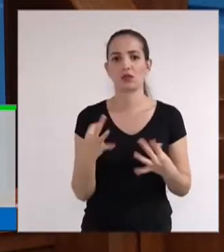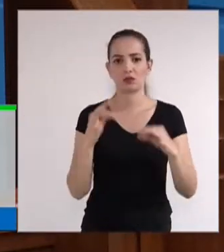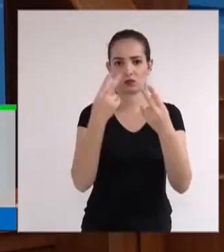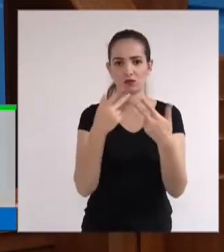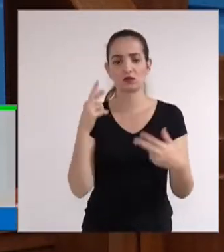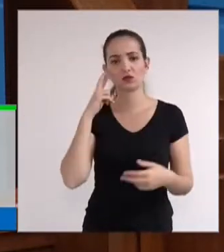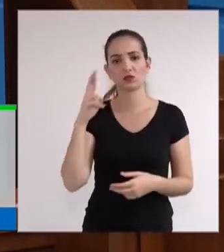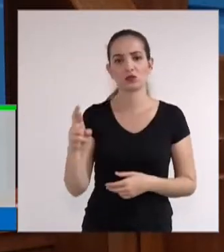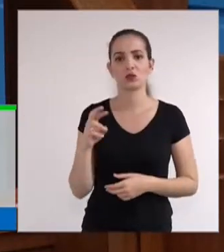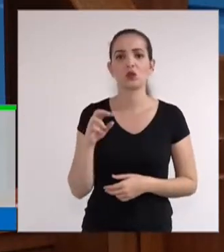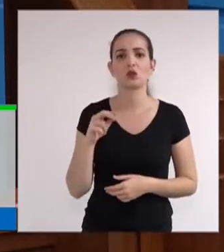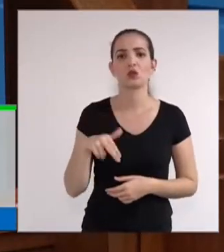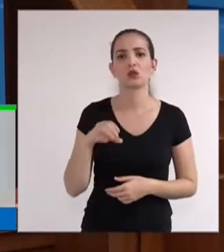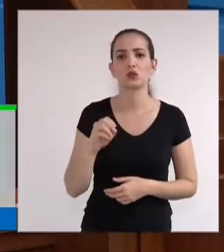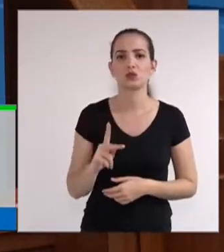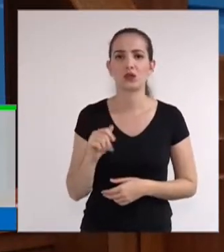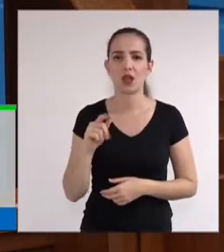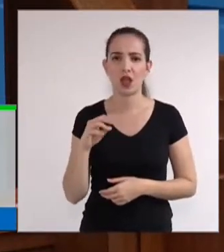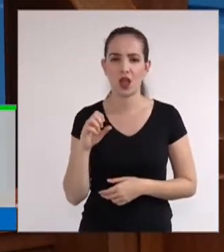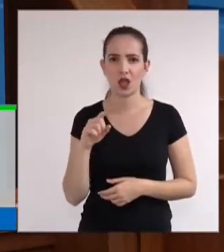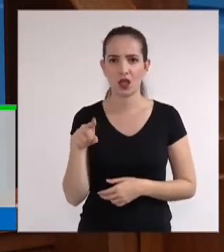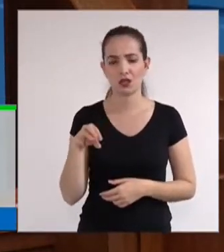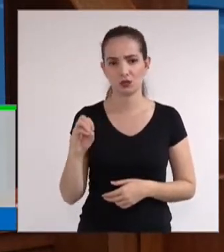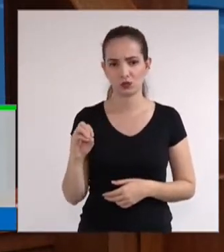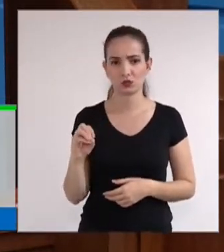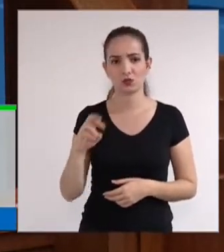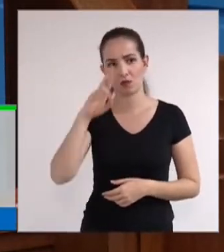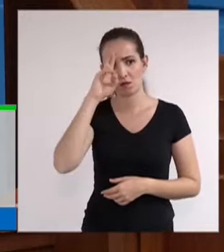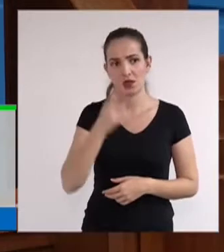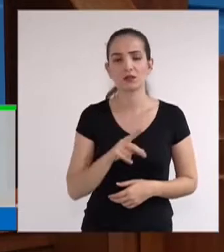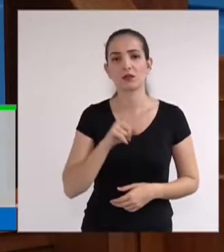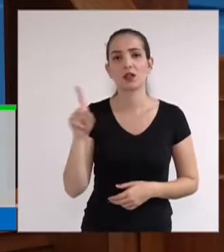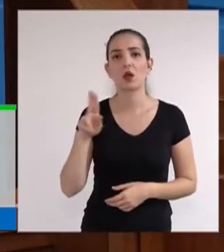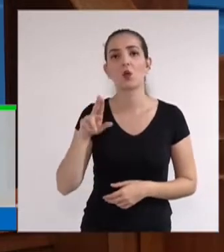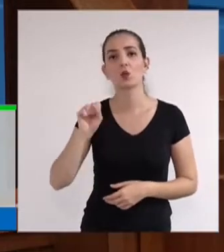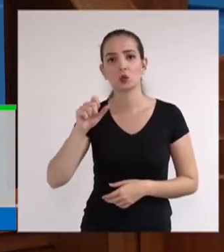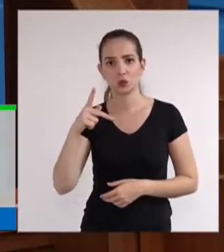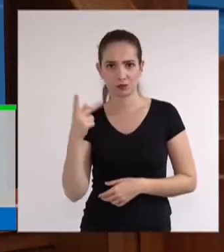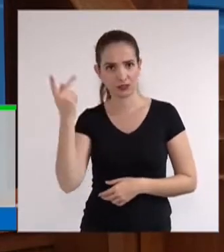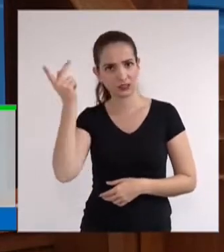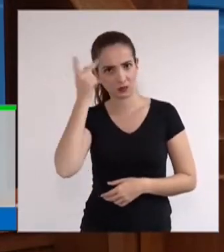Brunazzo, mestre na tecnologia da informação, USP, São Paulo.